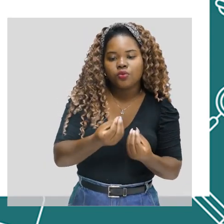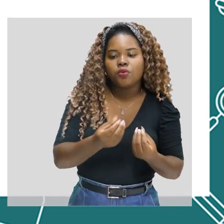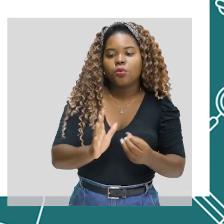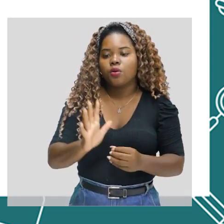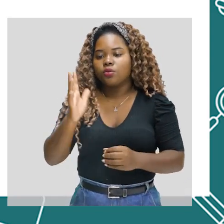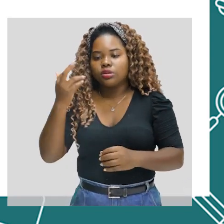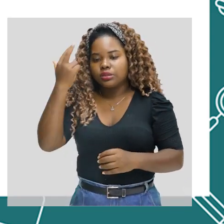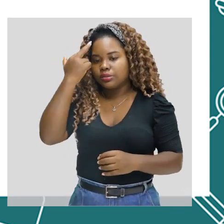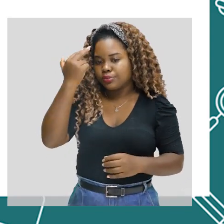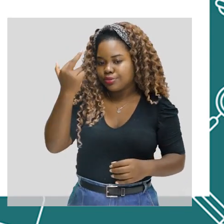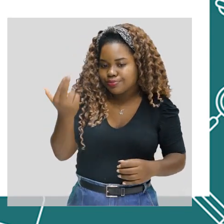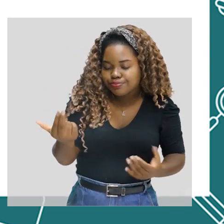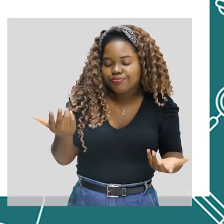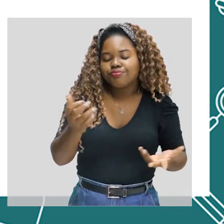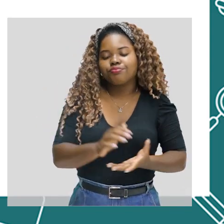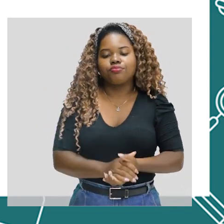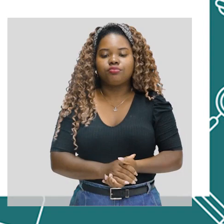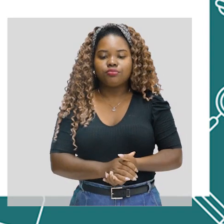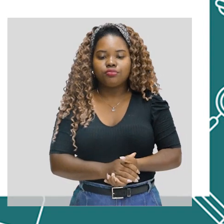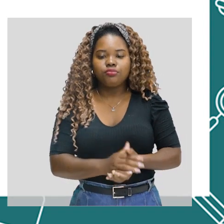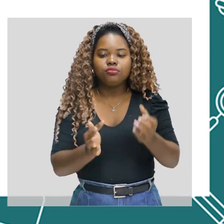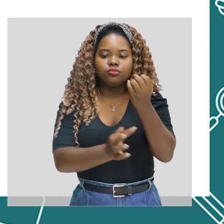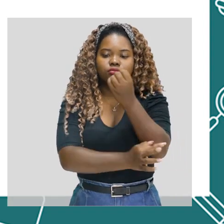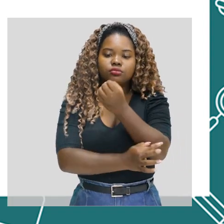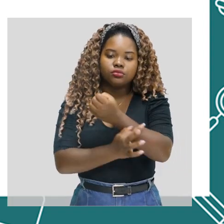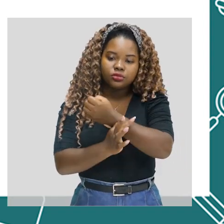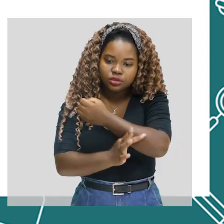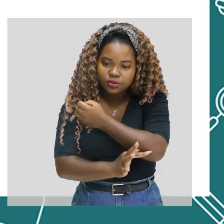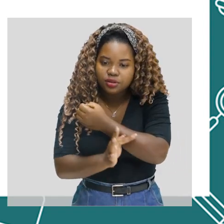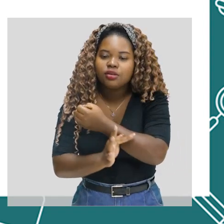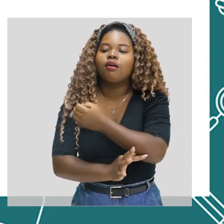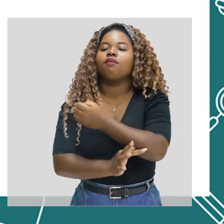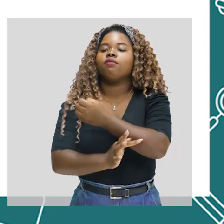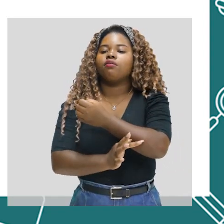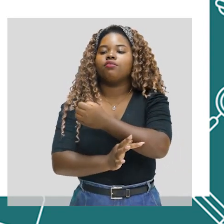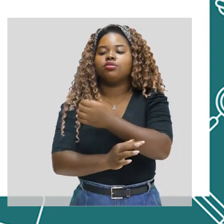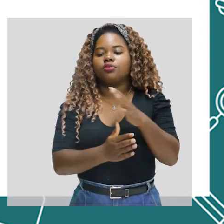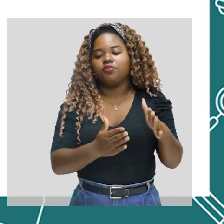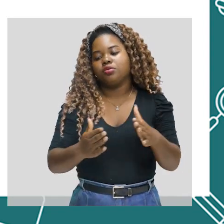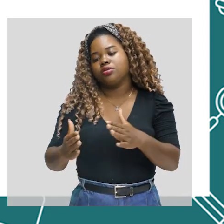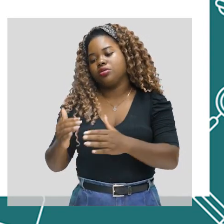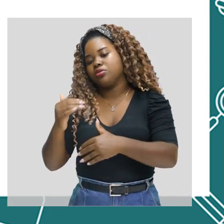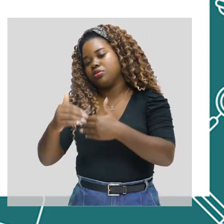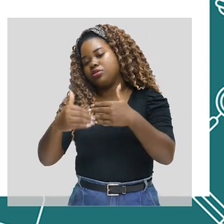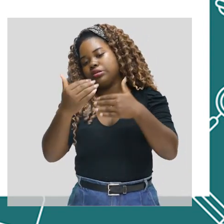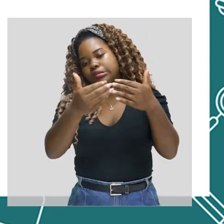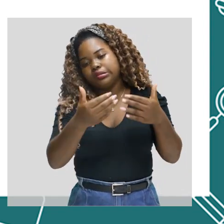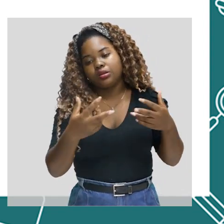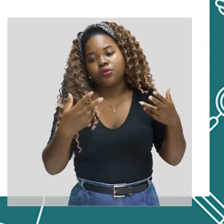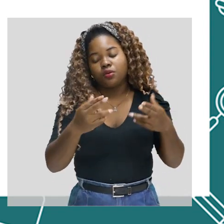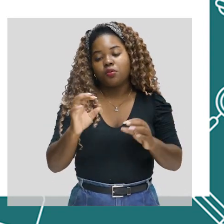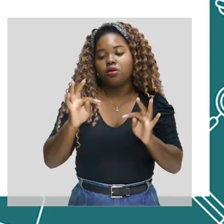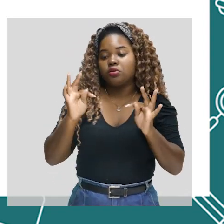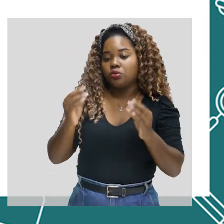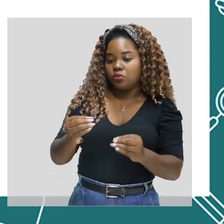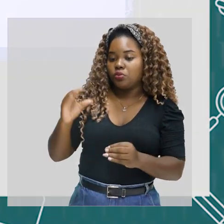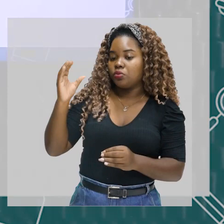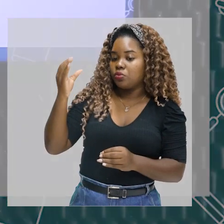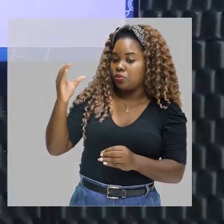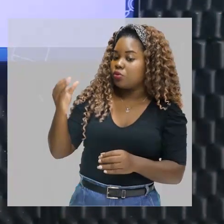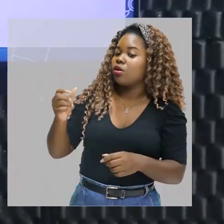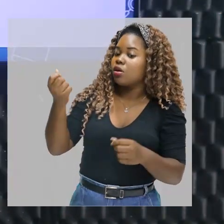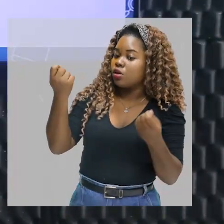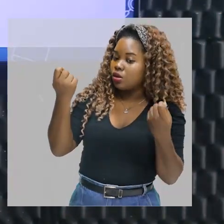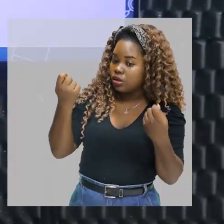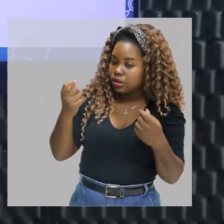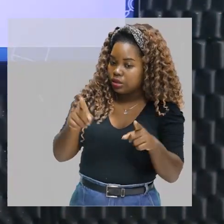né? Então, a física ela passou por um processo de evolução, assim como toda e qualquer ciência, certo? E ela continua